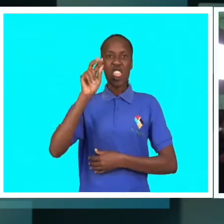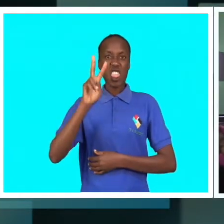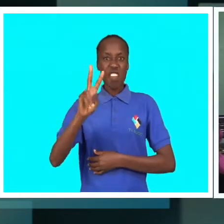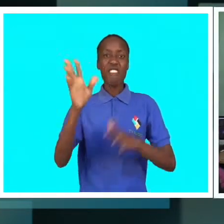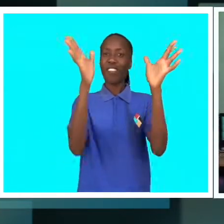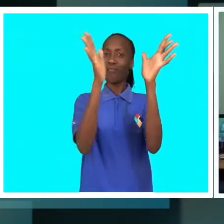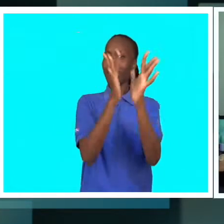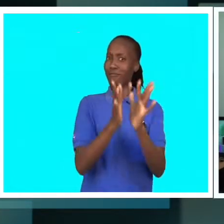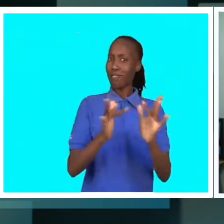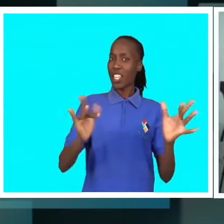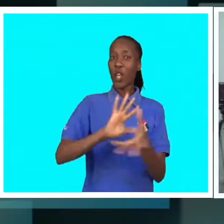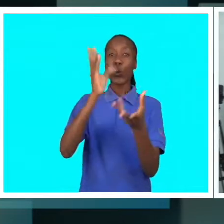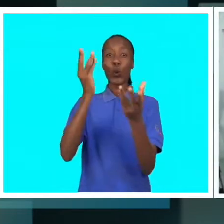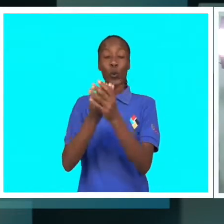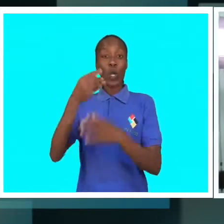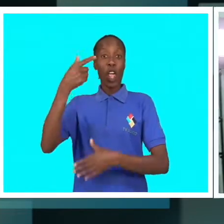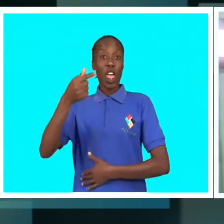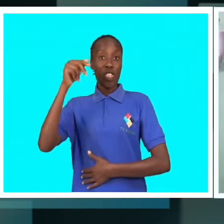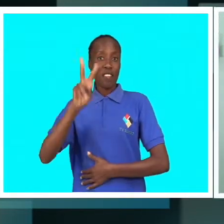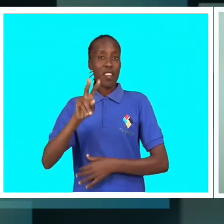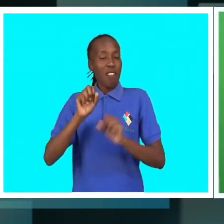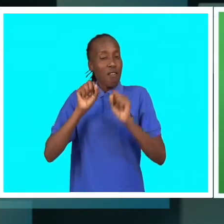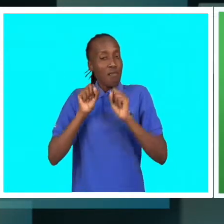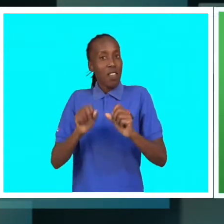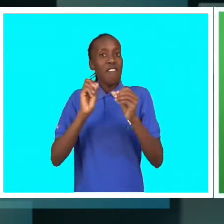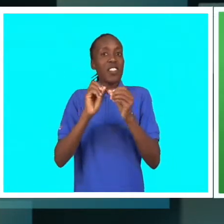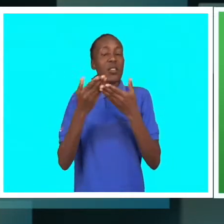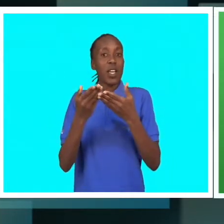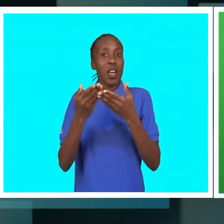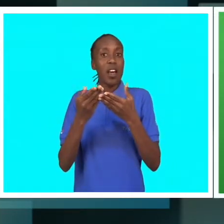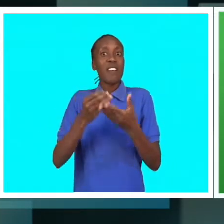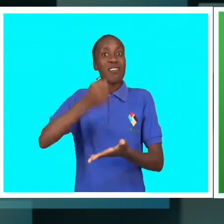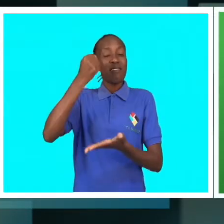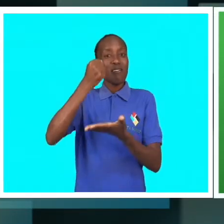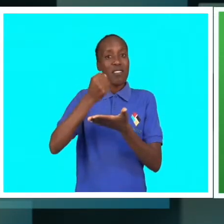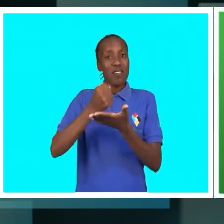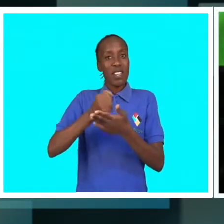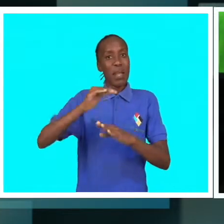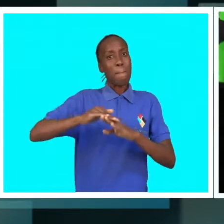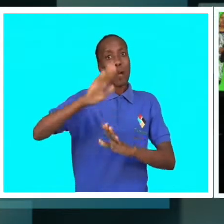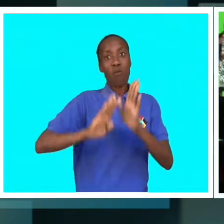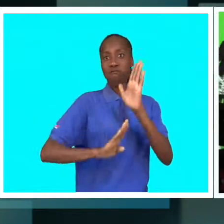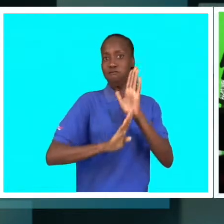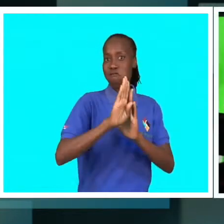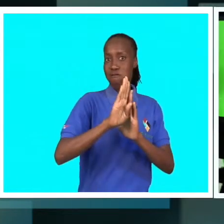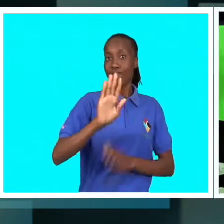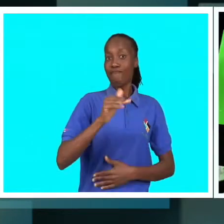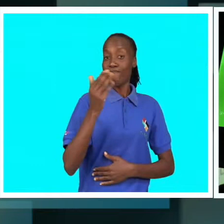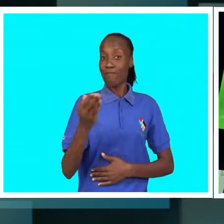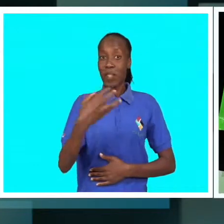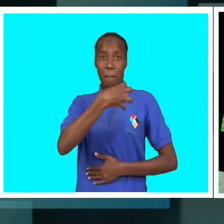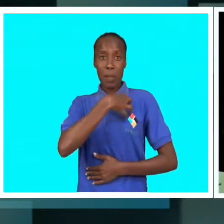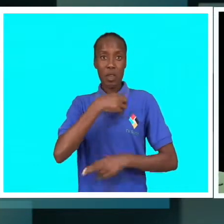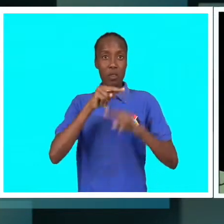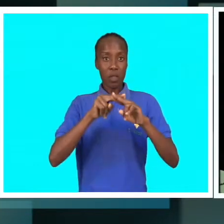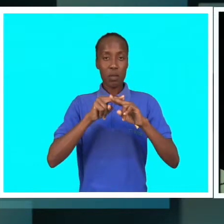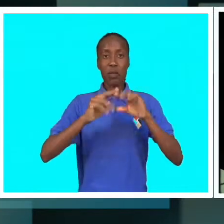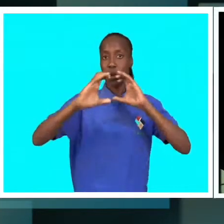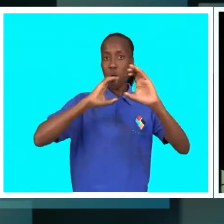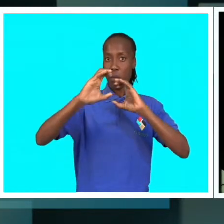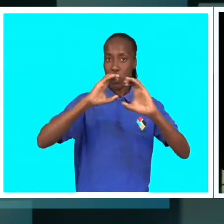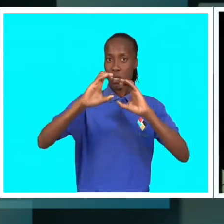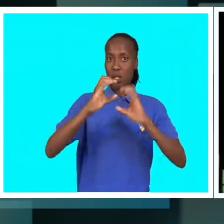sinal aberto, e todas as transmissões televisivas deverão ser feitas em alta definição. Segundo o ministro dos